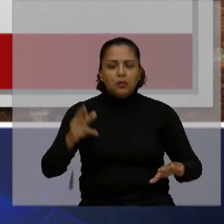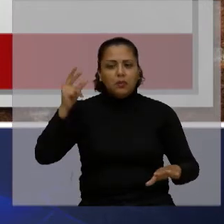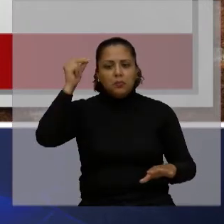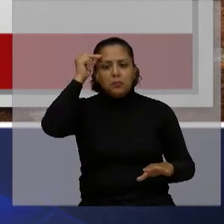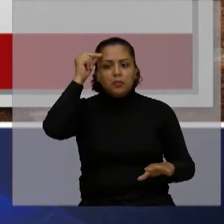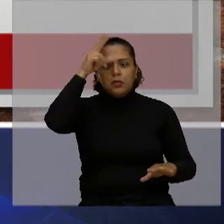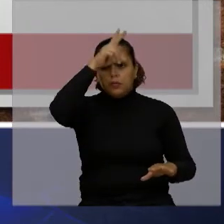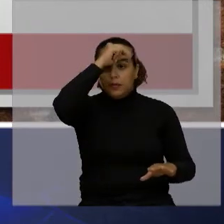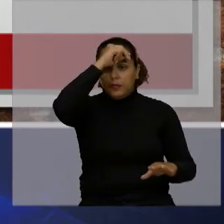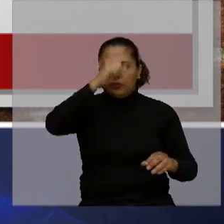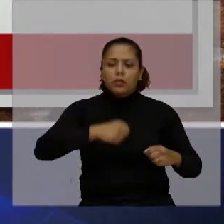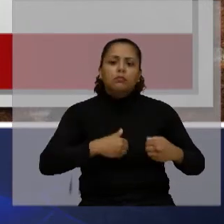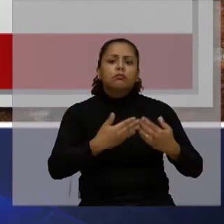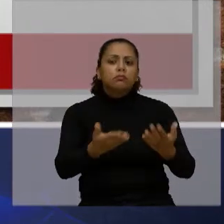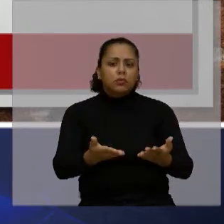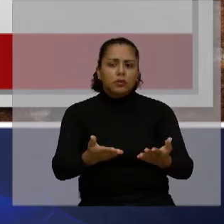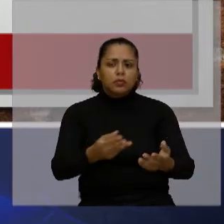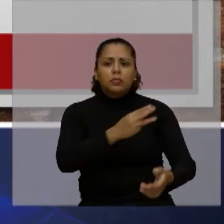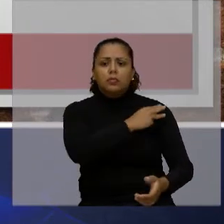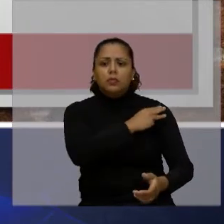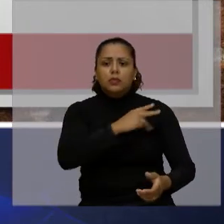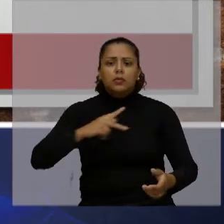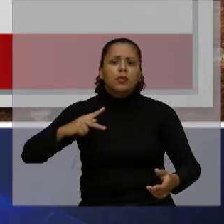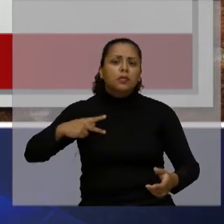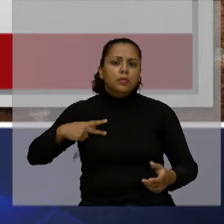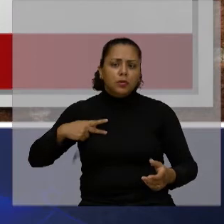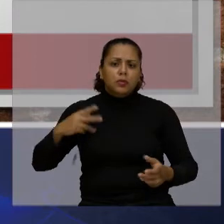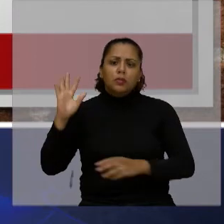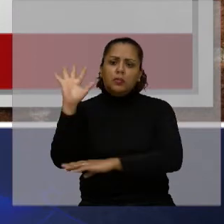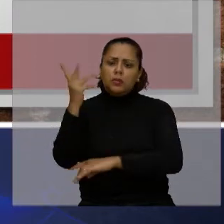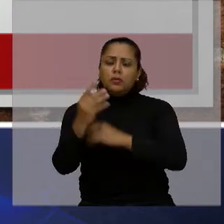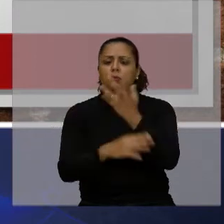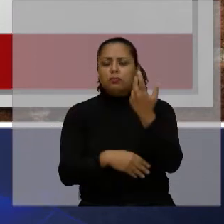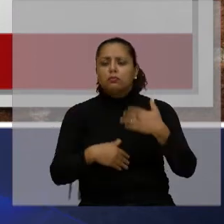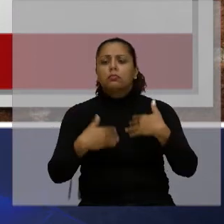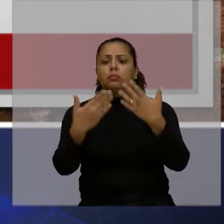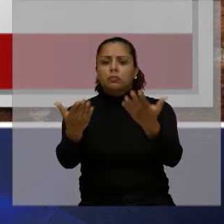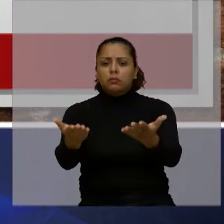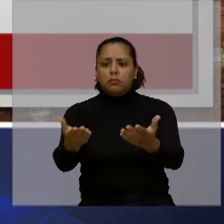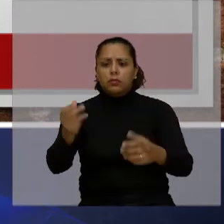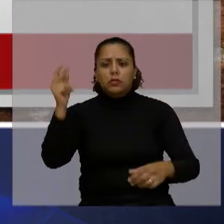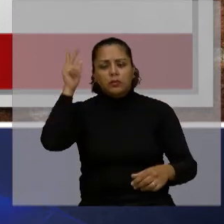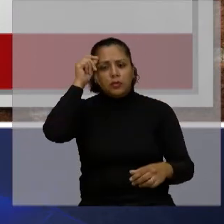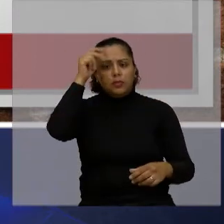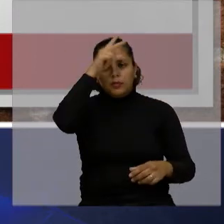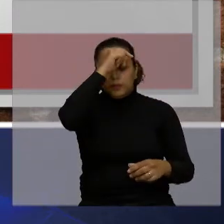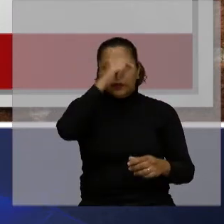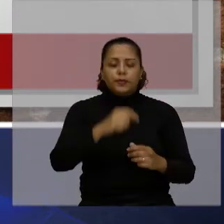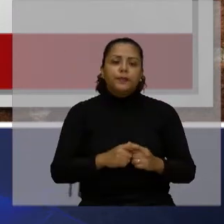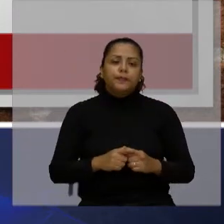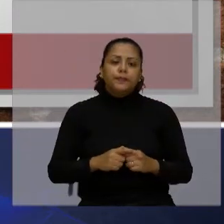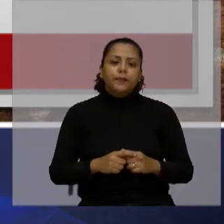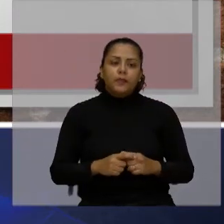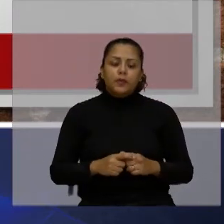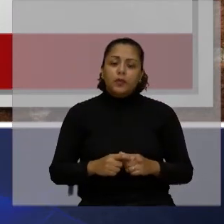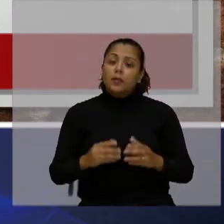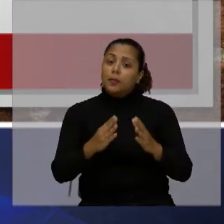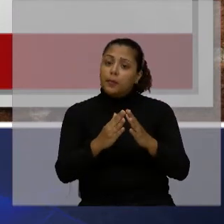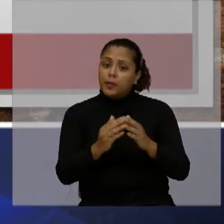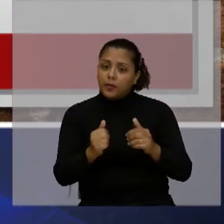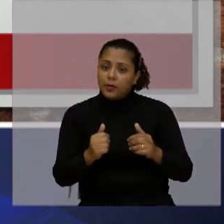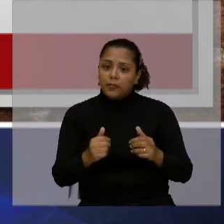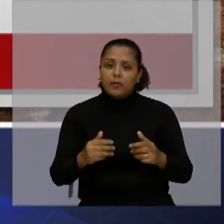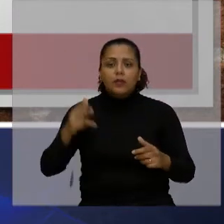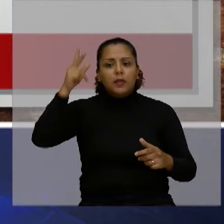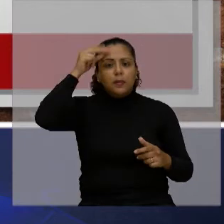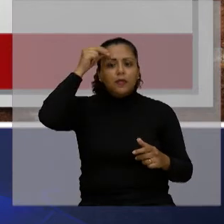pelo Ministério Público Ambiental. Até então, a gente tem vindo pedindo, solicitando à prefeitura a manutenção do campo, a